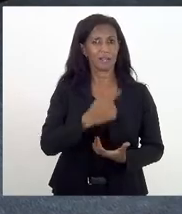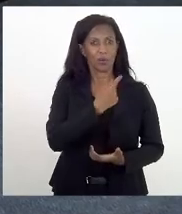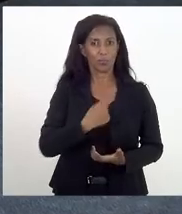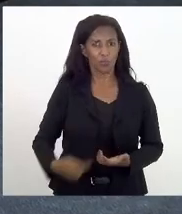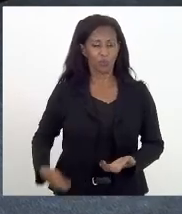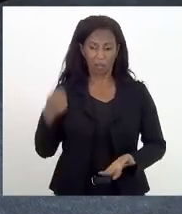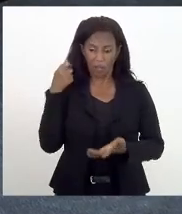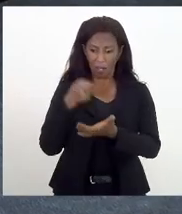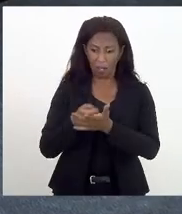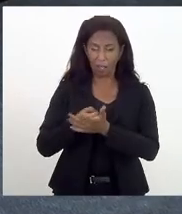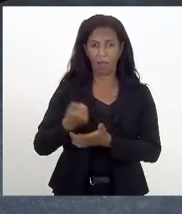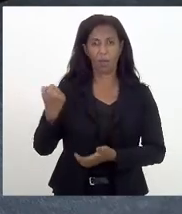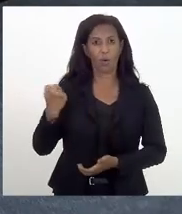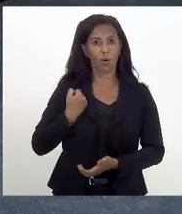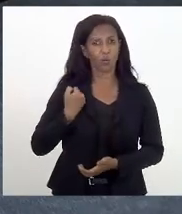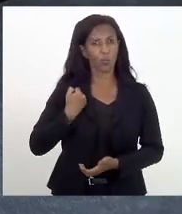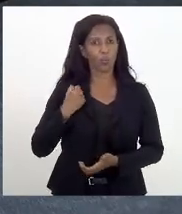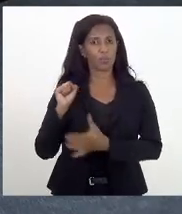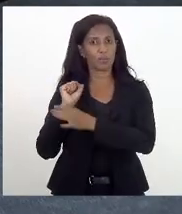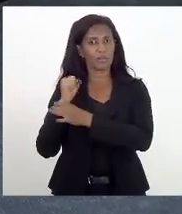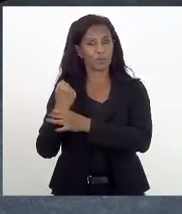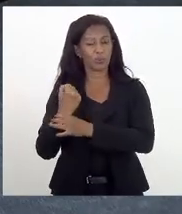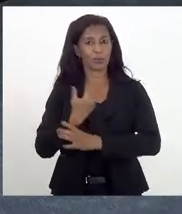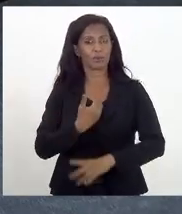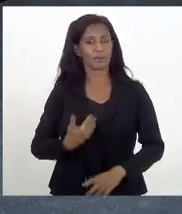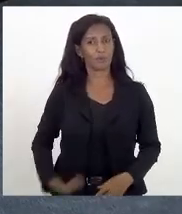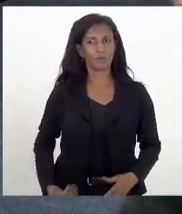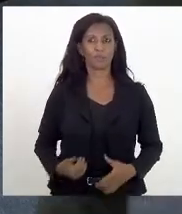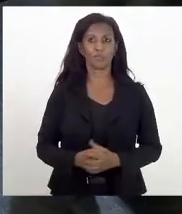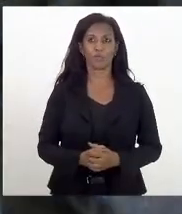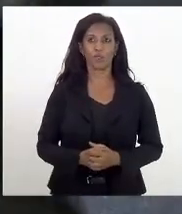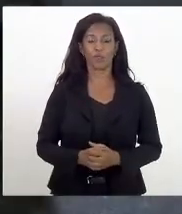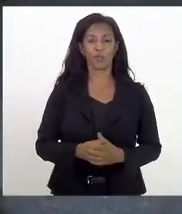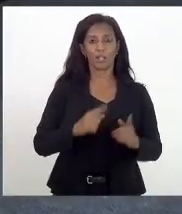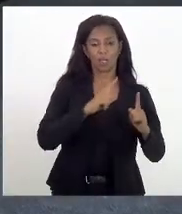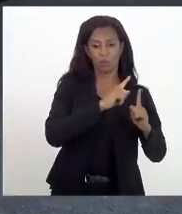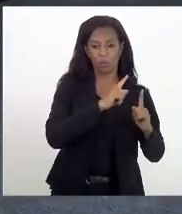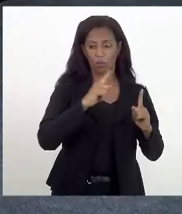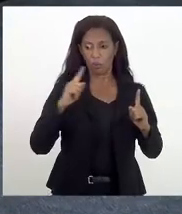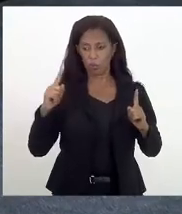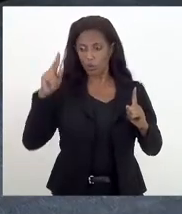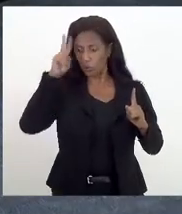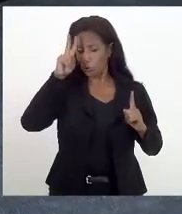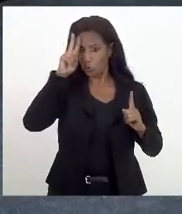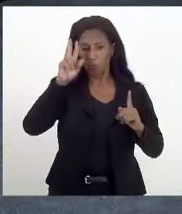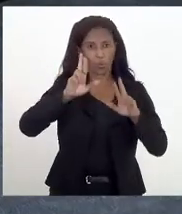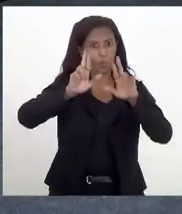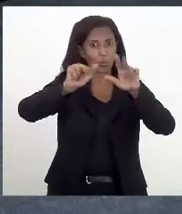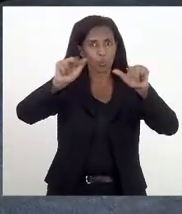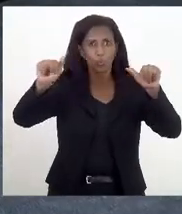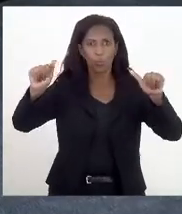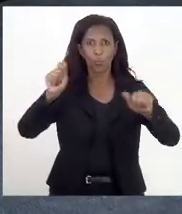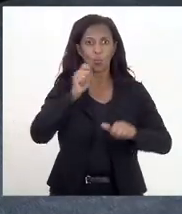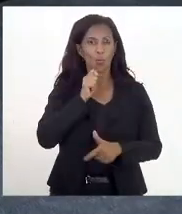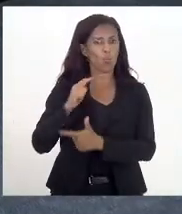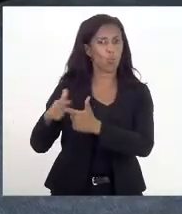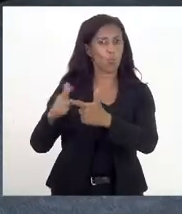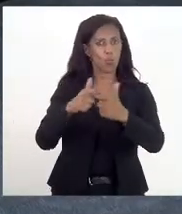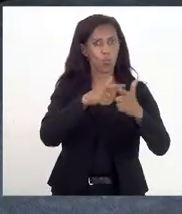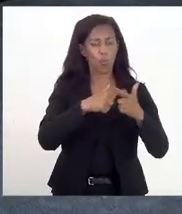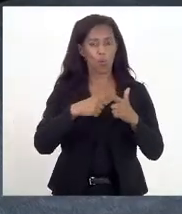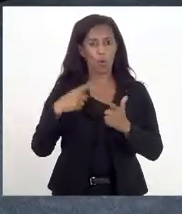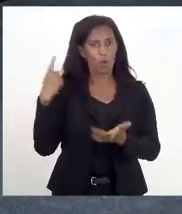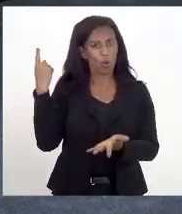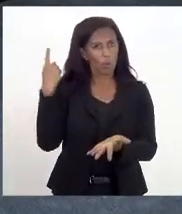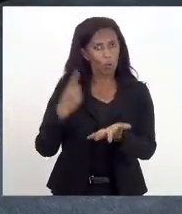reafirmar os números da Segurança Pública que não um apanhado histórico nunca tiveram tão bons e reafirmar o nosso